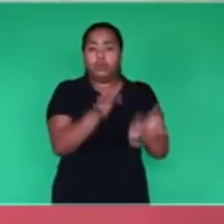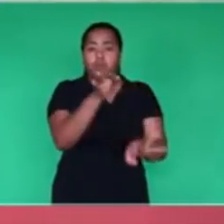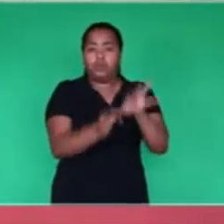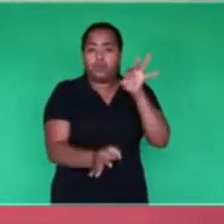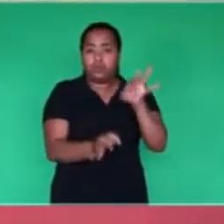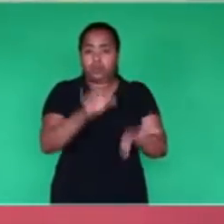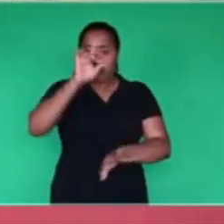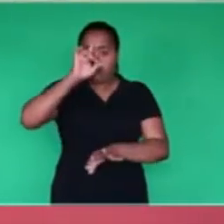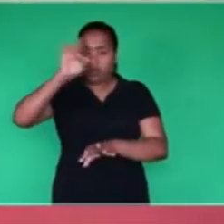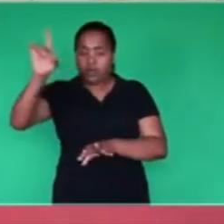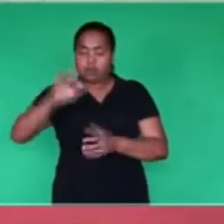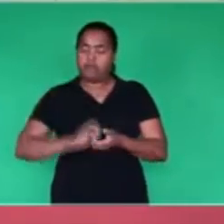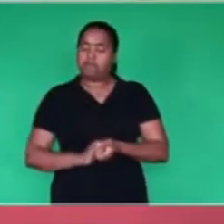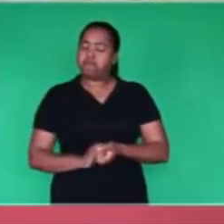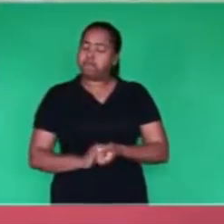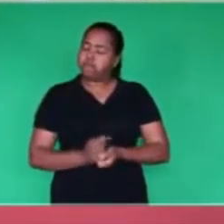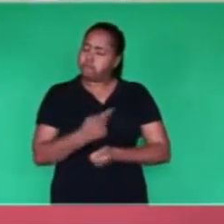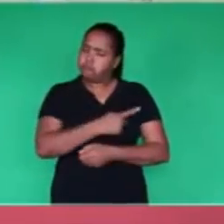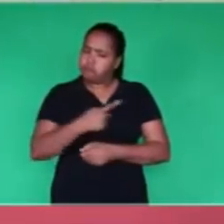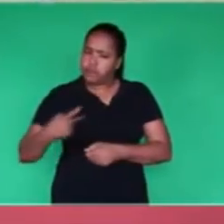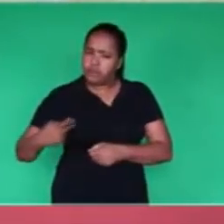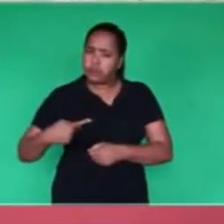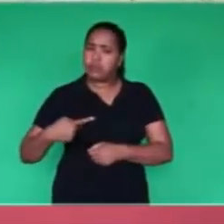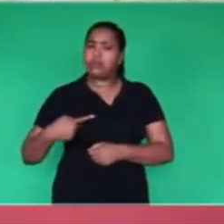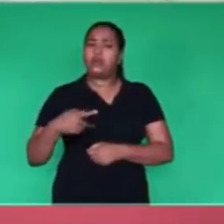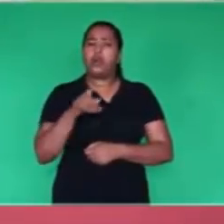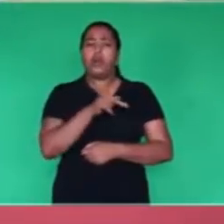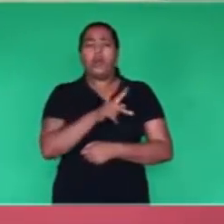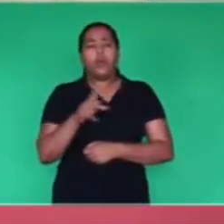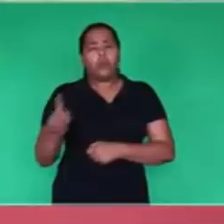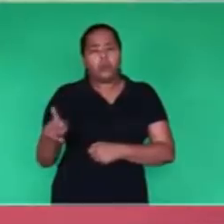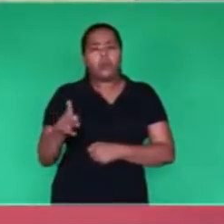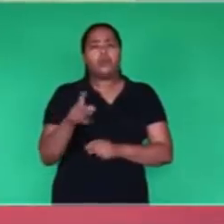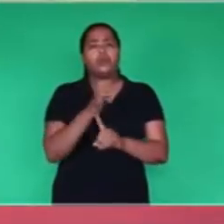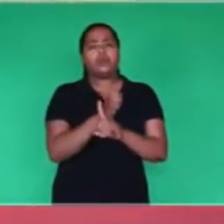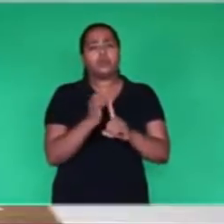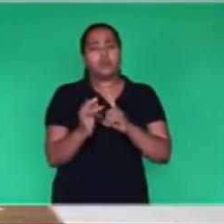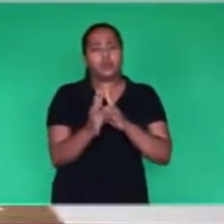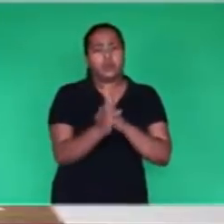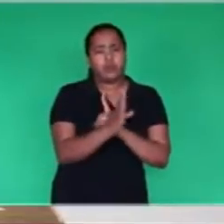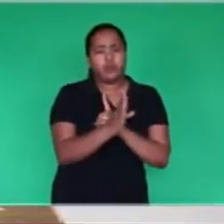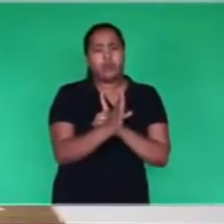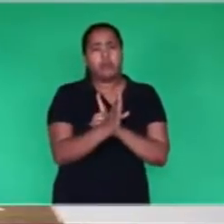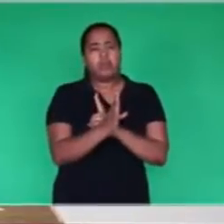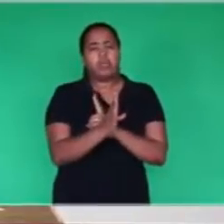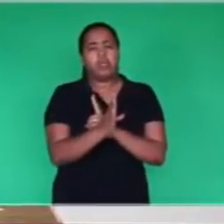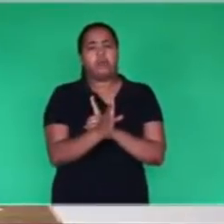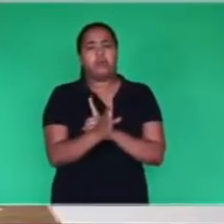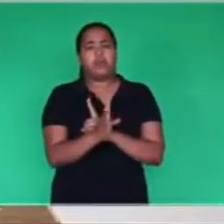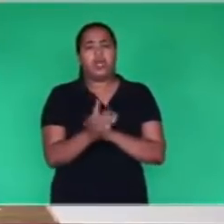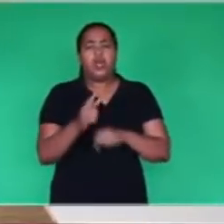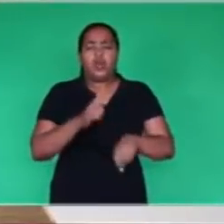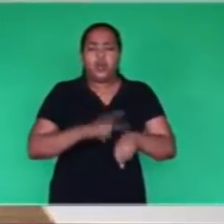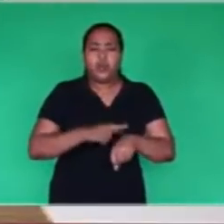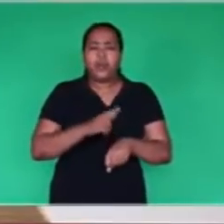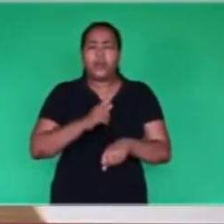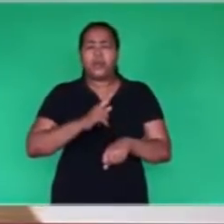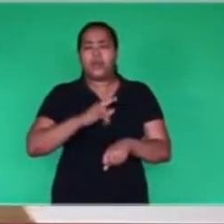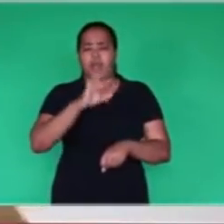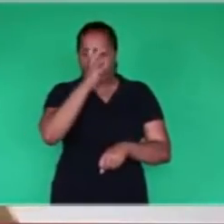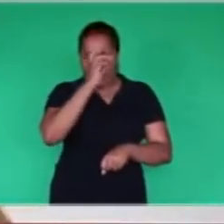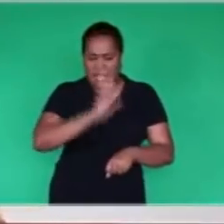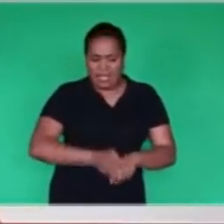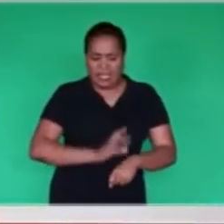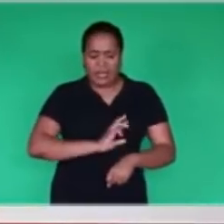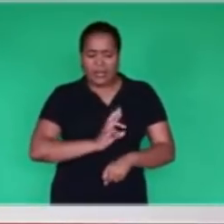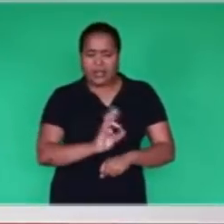Então, pastores, professores de escola dominical, não adianta você botar carne para querer fazer a obra do